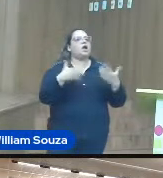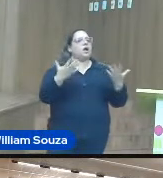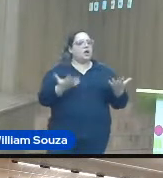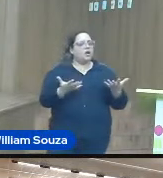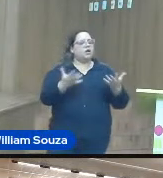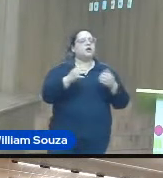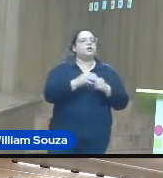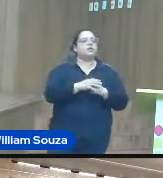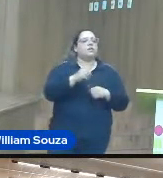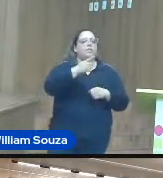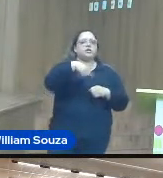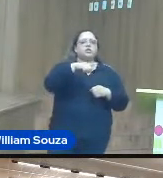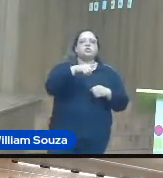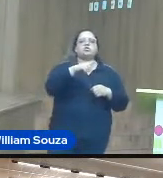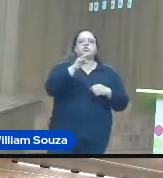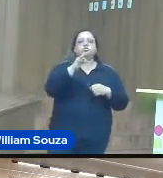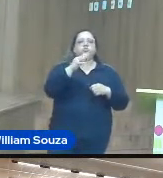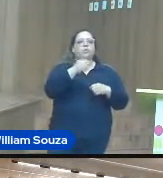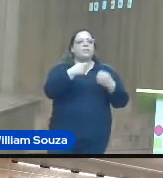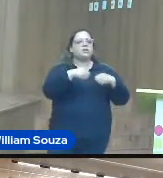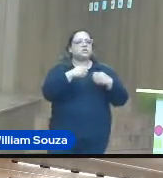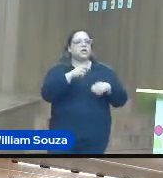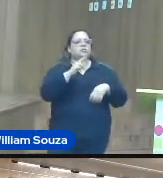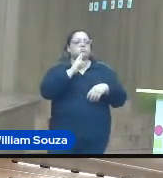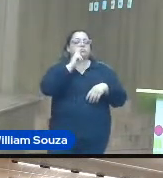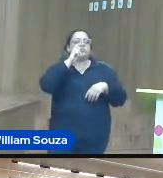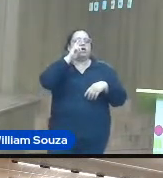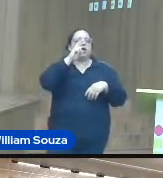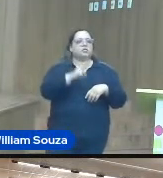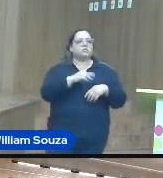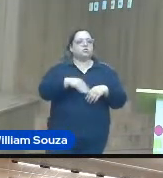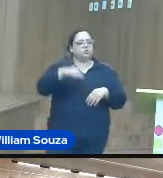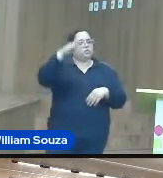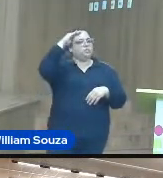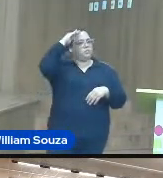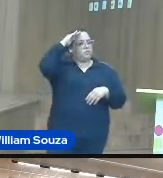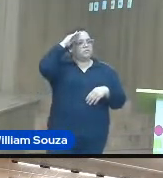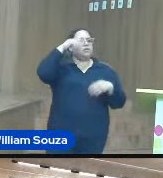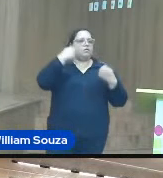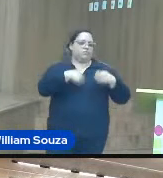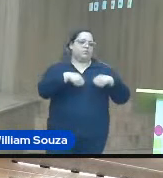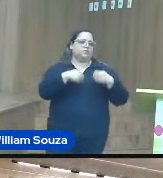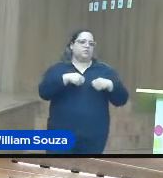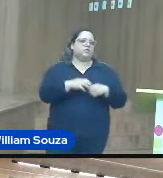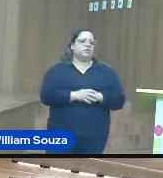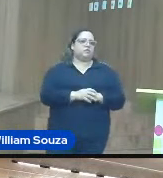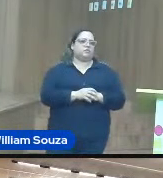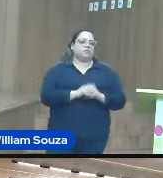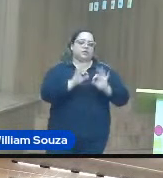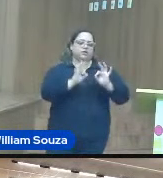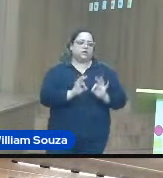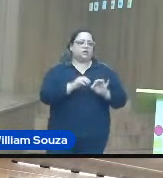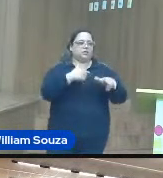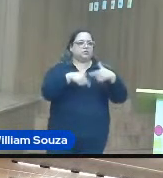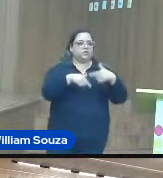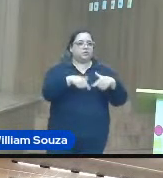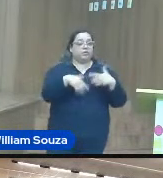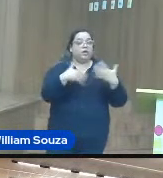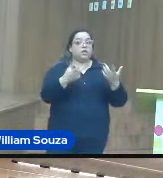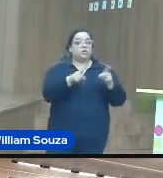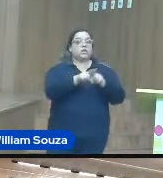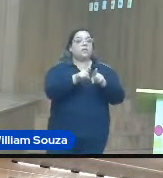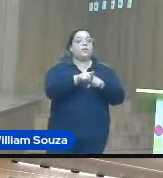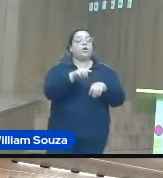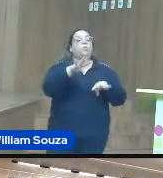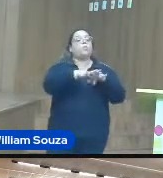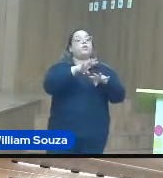dos seus deveres militares, digamos assim. E aí, nessa época, o Felix Klein, aquele matemático que eu tinha